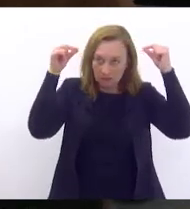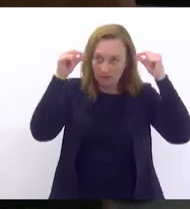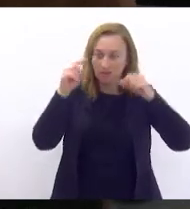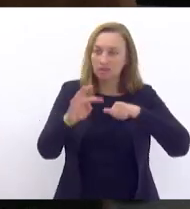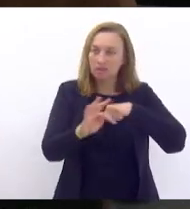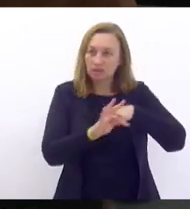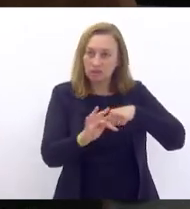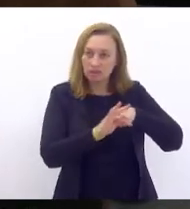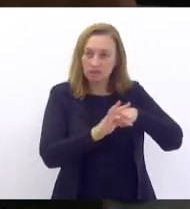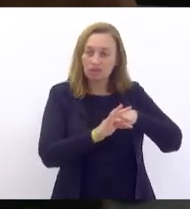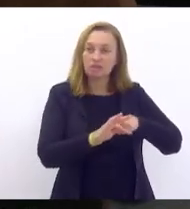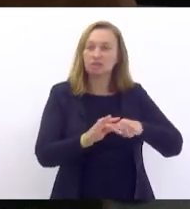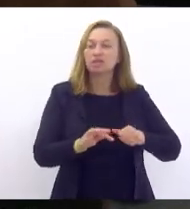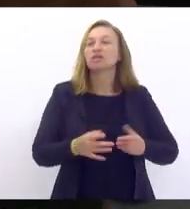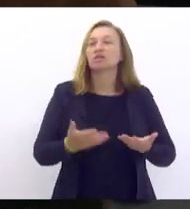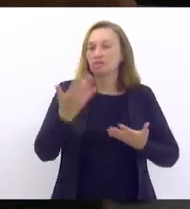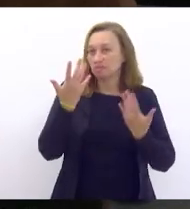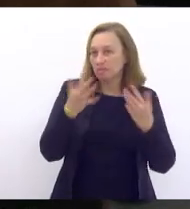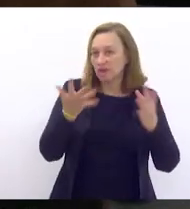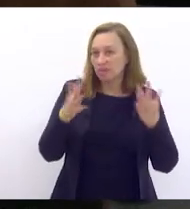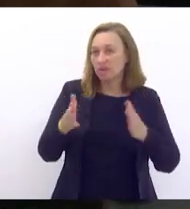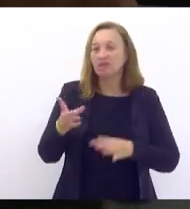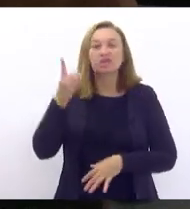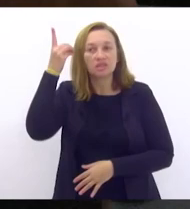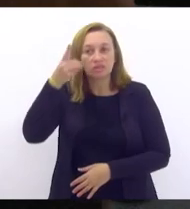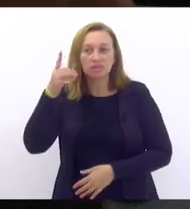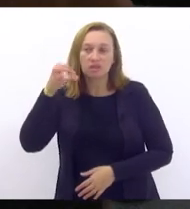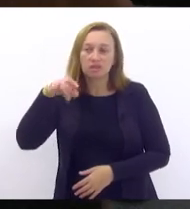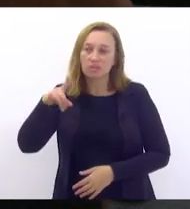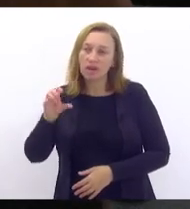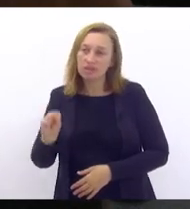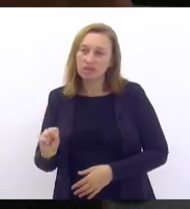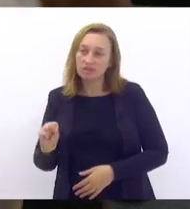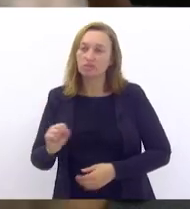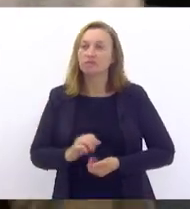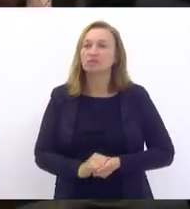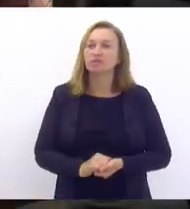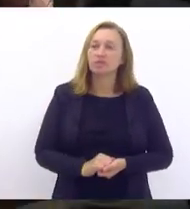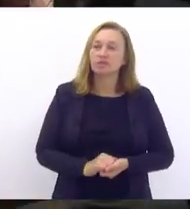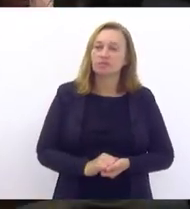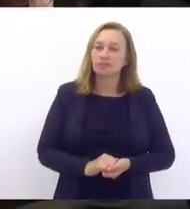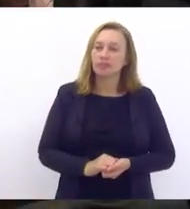e auxiliares de enfermagem. Mais uma vez, parabéns, deputado Carlos Macedo.